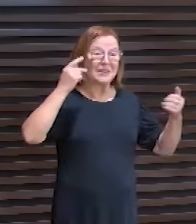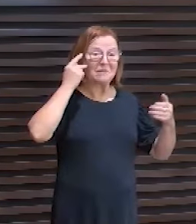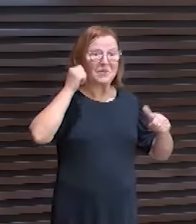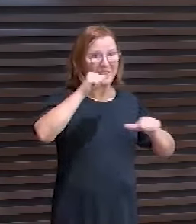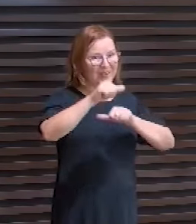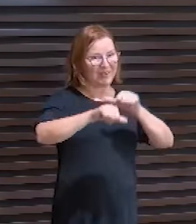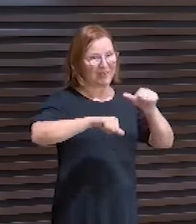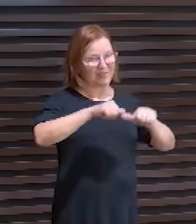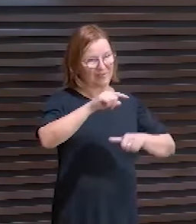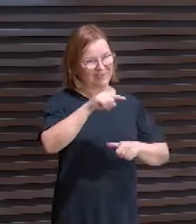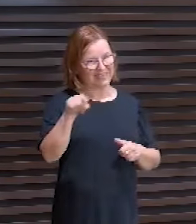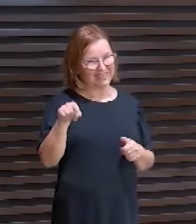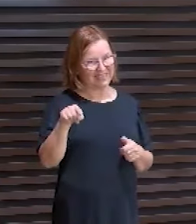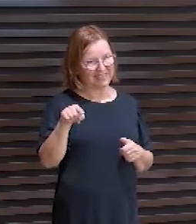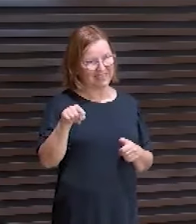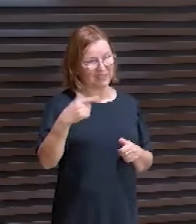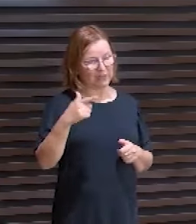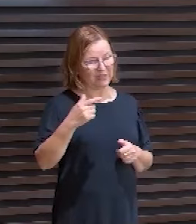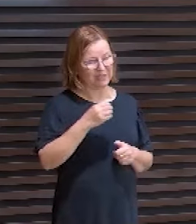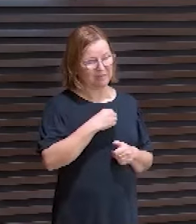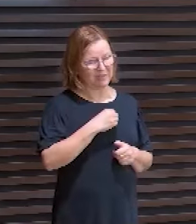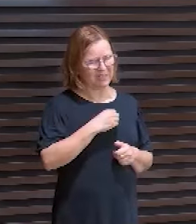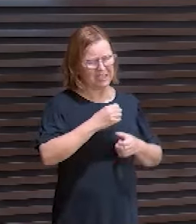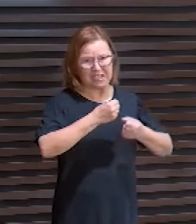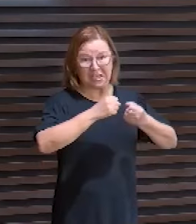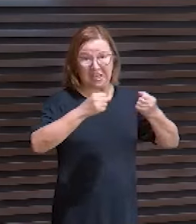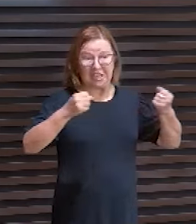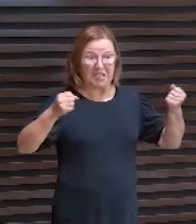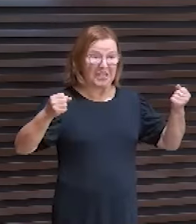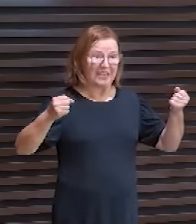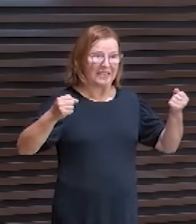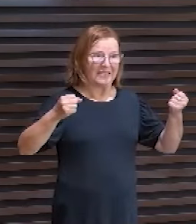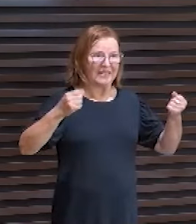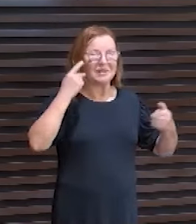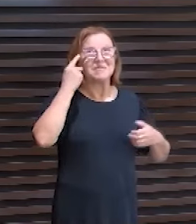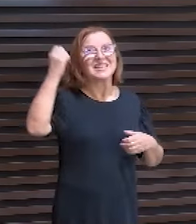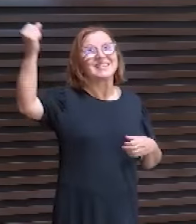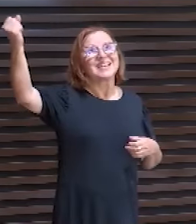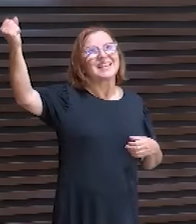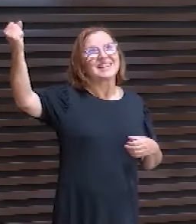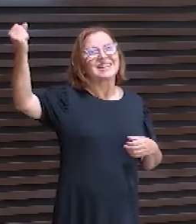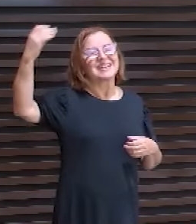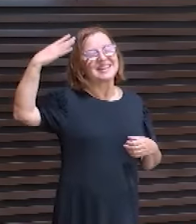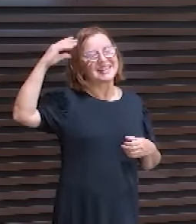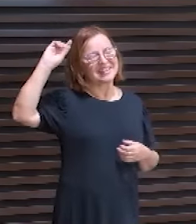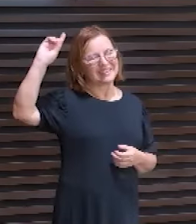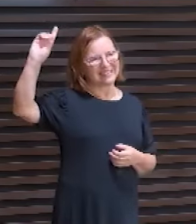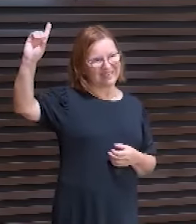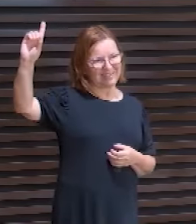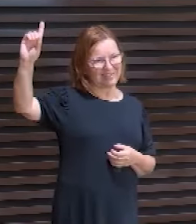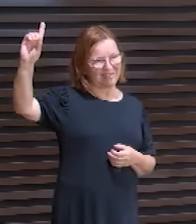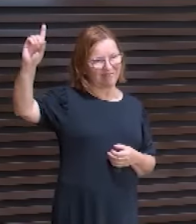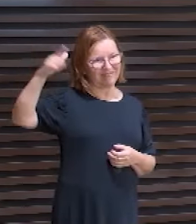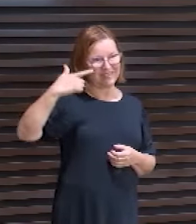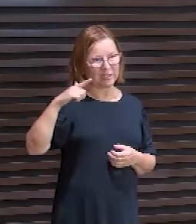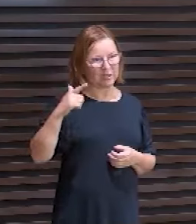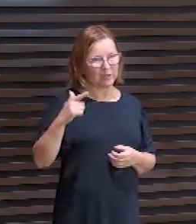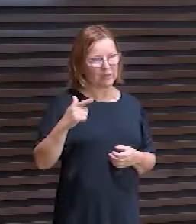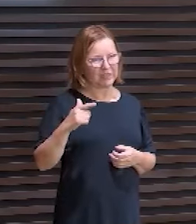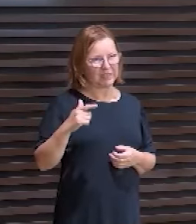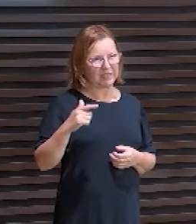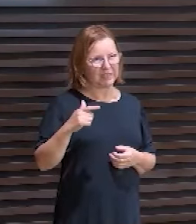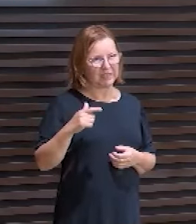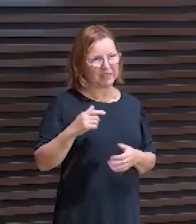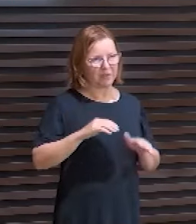transformá-lo Não Existe Pecado grande demais para que a graça de para a graça de Deus não existe hábito